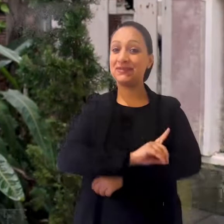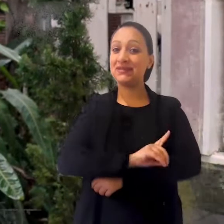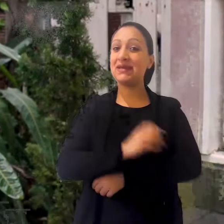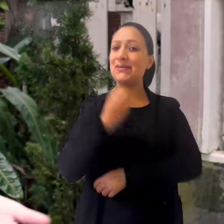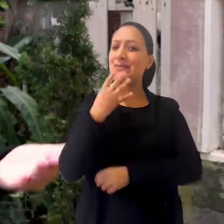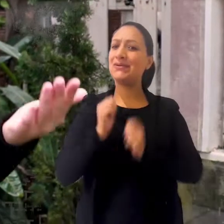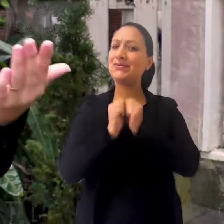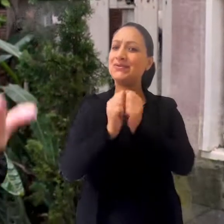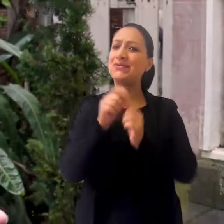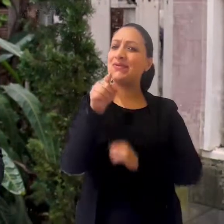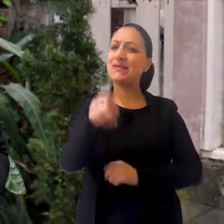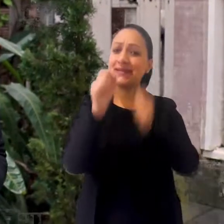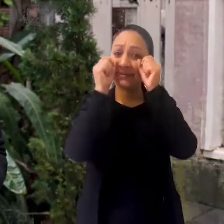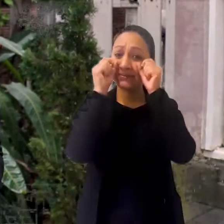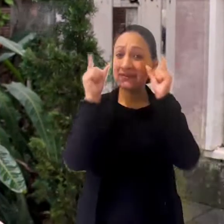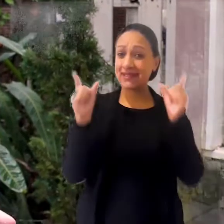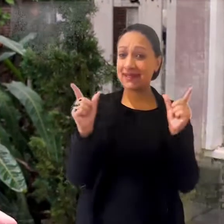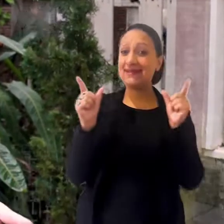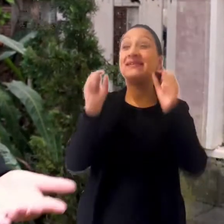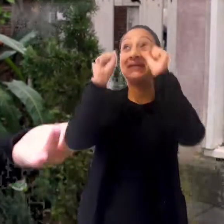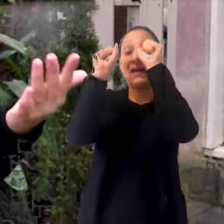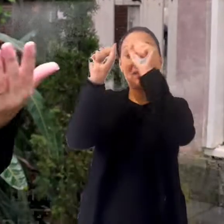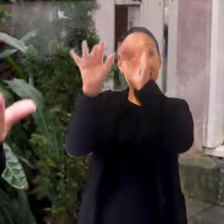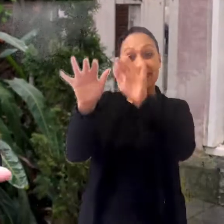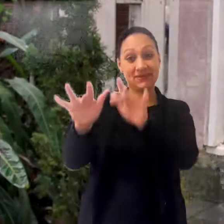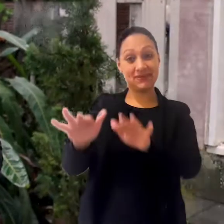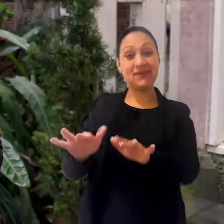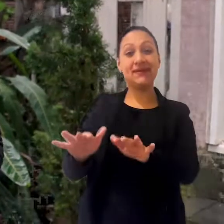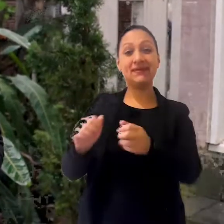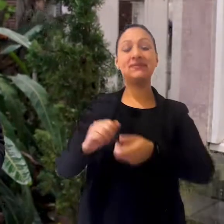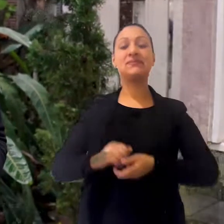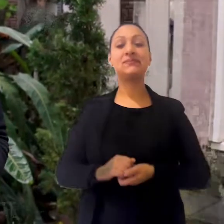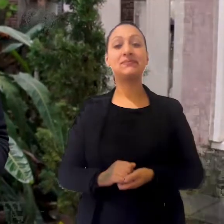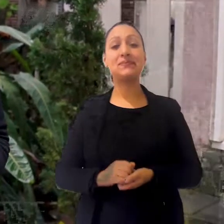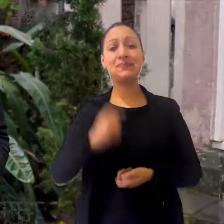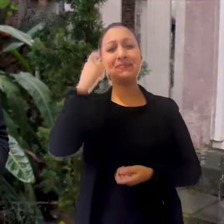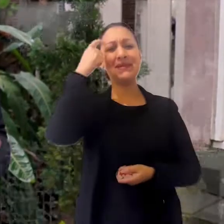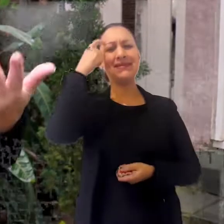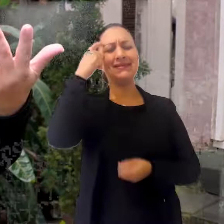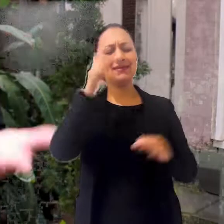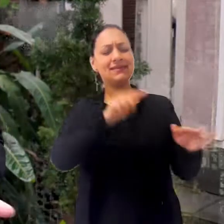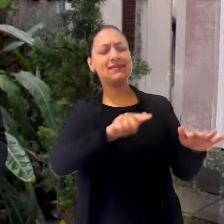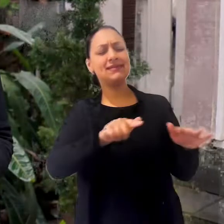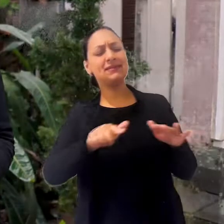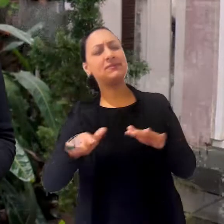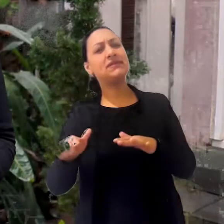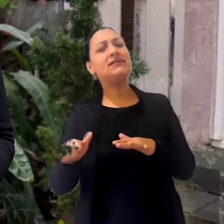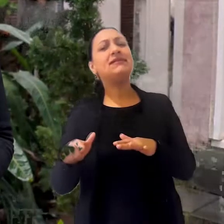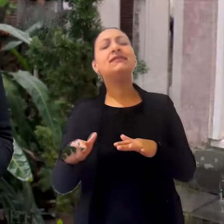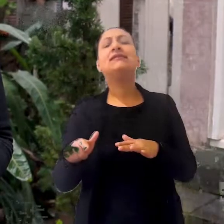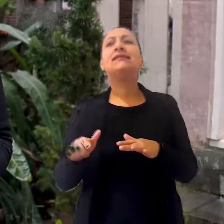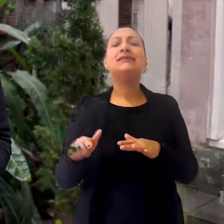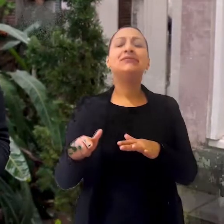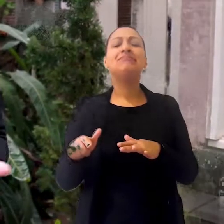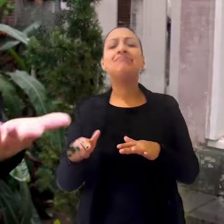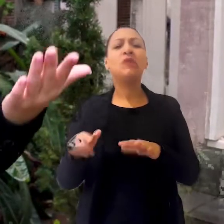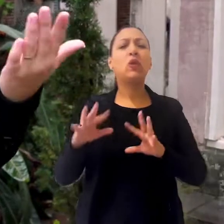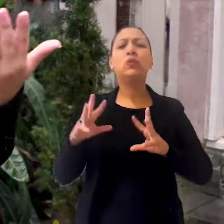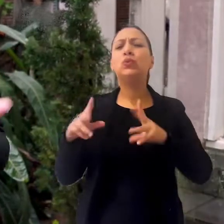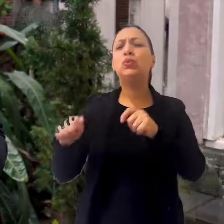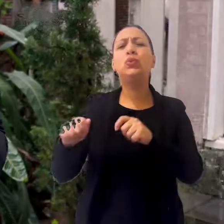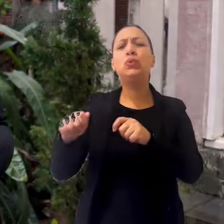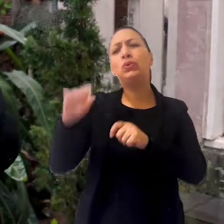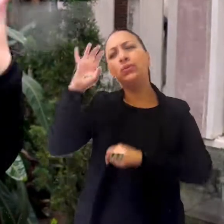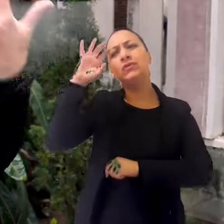Olá, bom dia. Que bom estar nessa manhã contigo, nessa manhã abençoada. E eu estava pensando essa semana, em toda